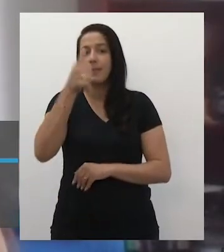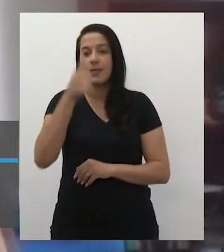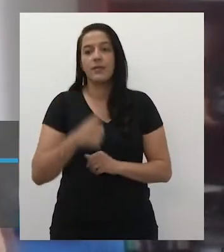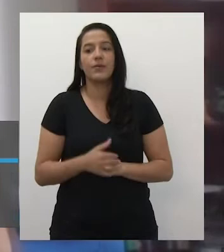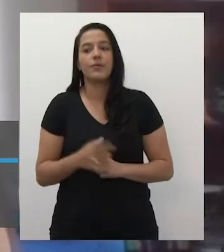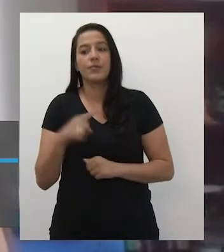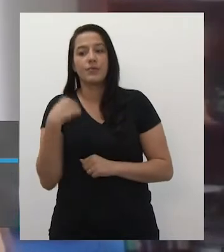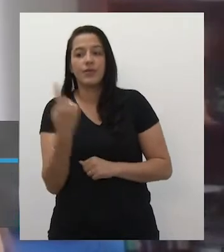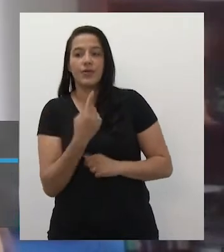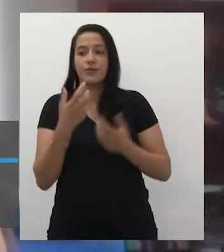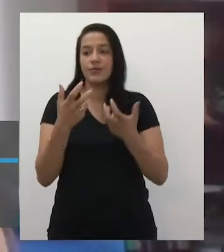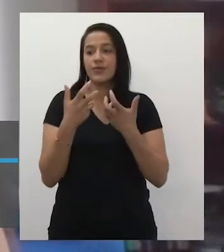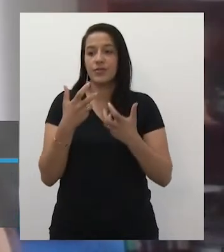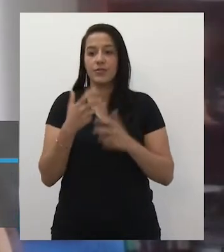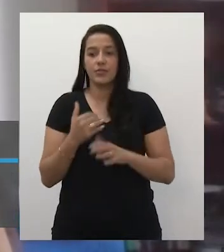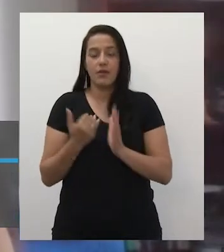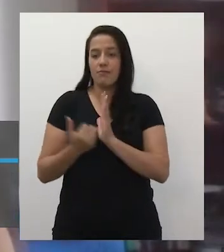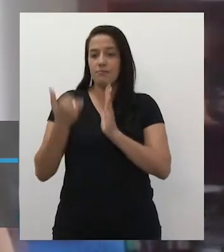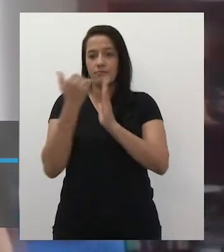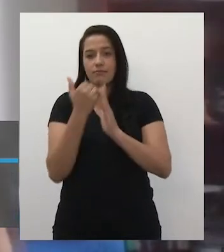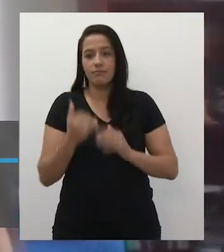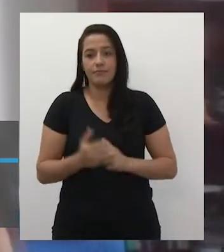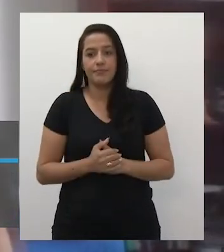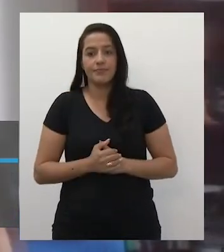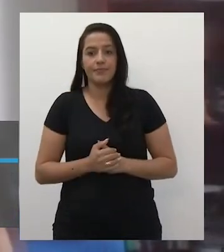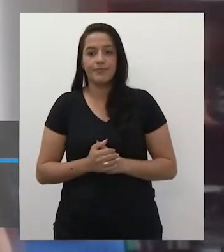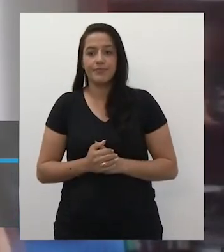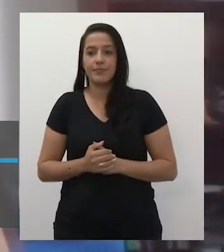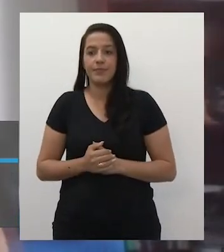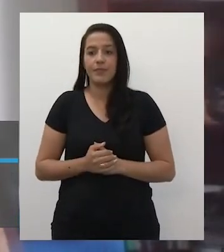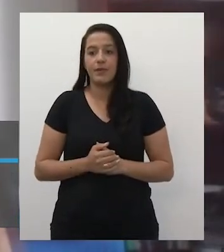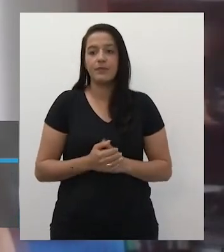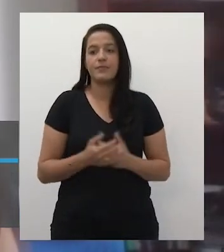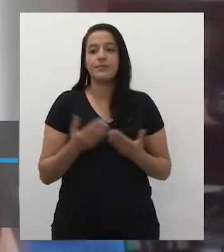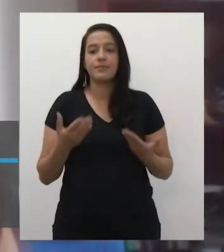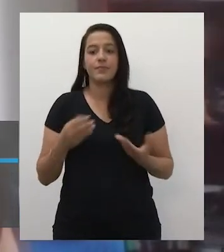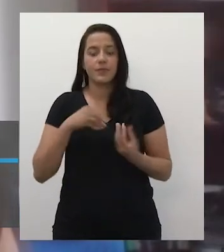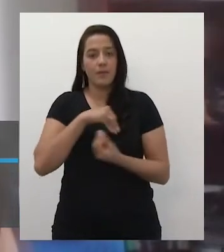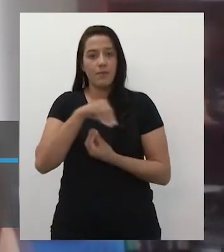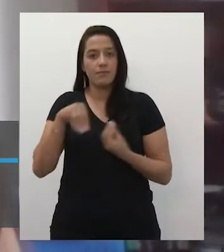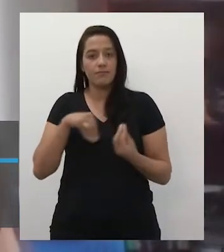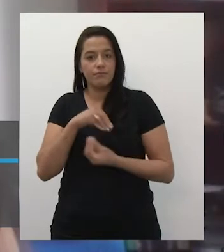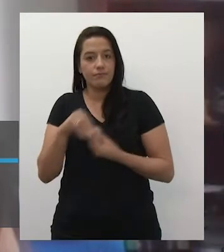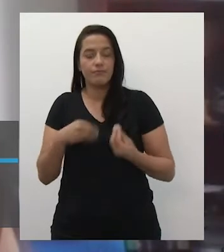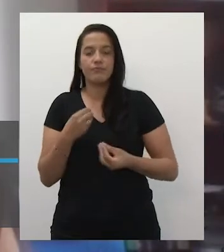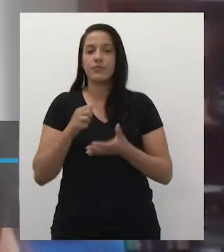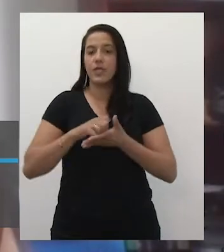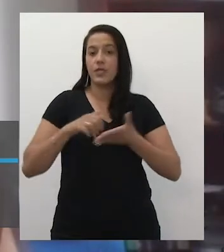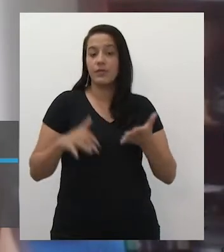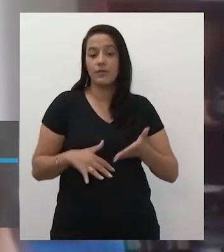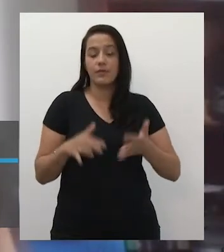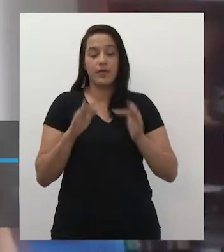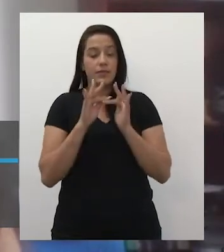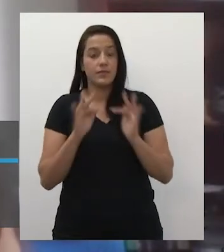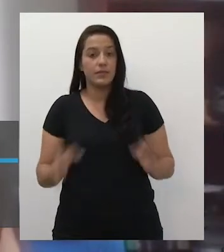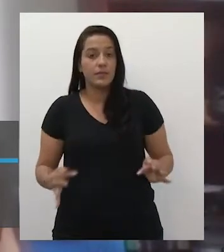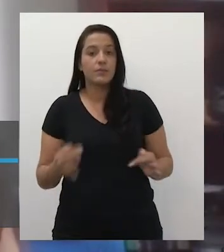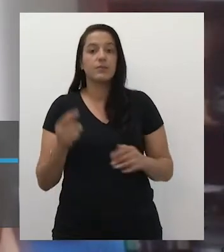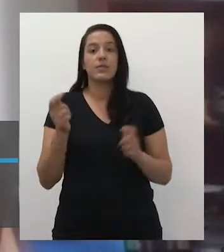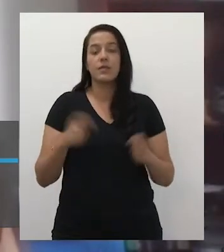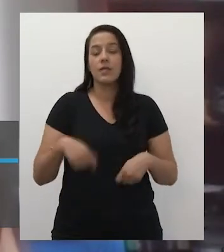aí intermediárias e atividades que são mais complexas, a gente vai tendo justamente oportunidades